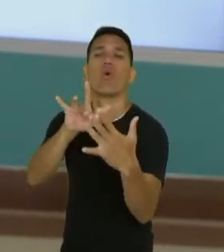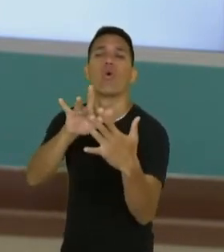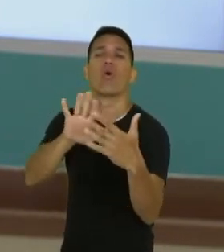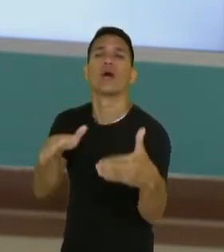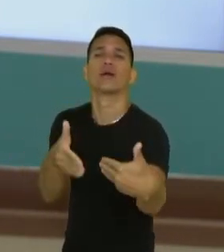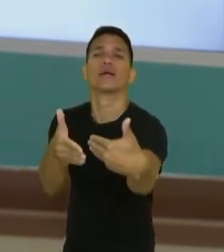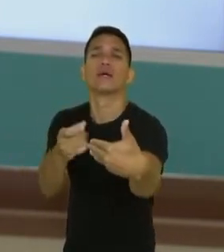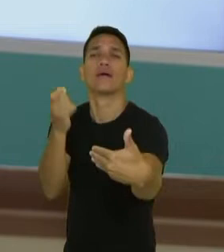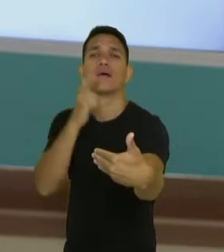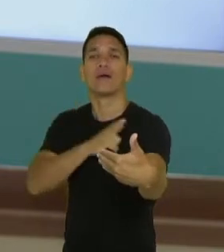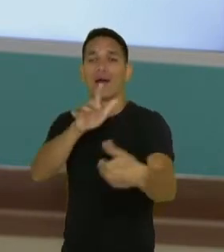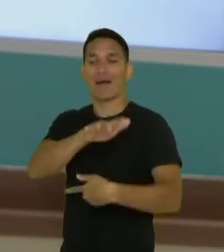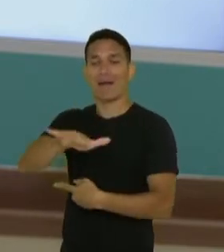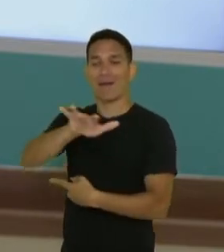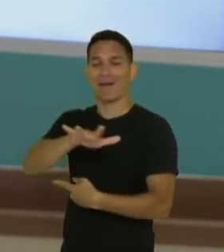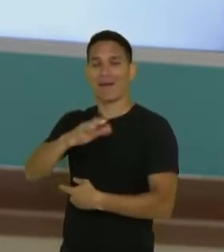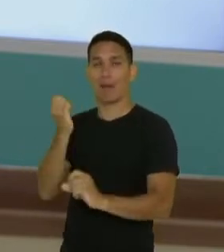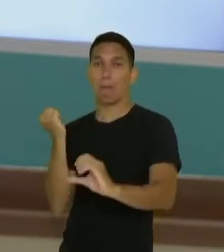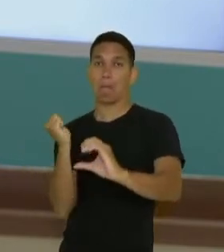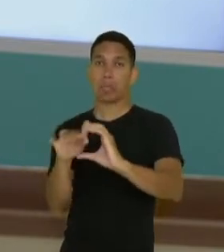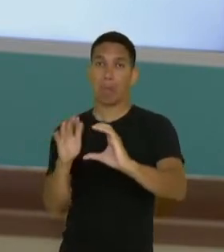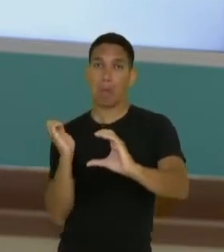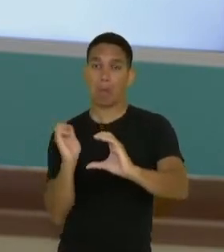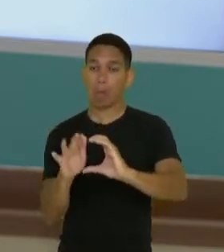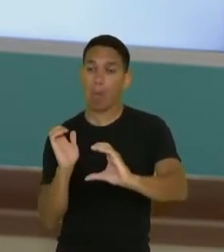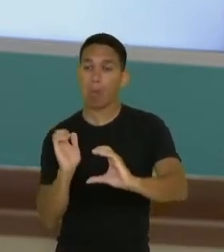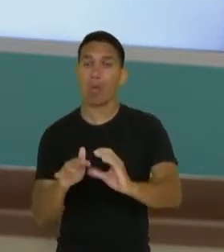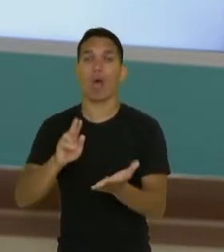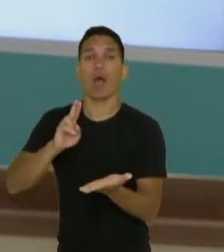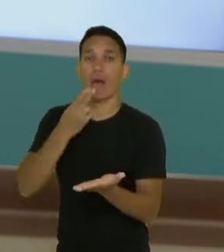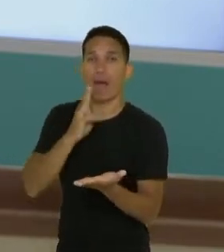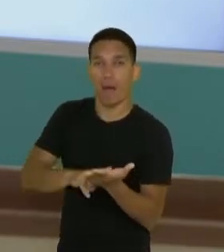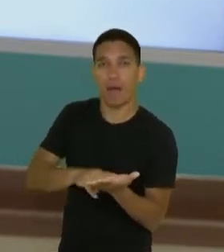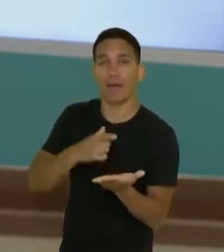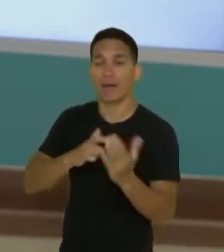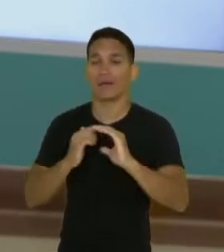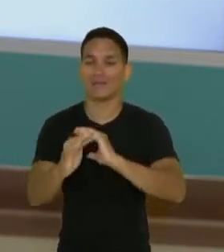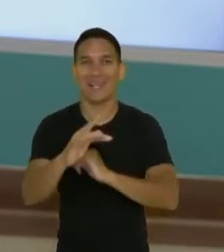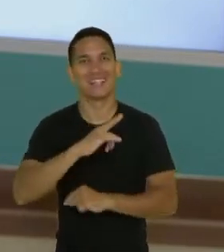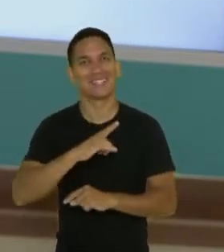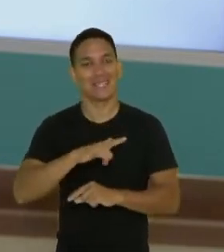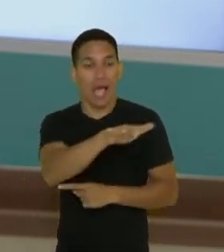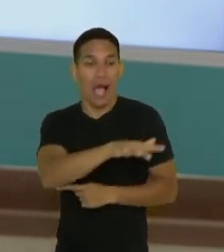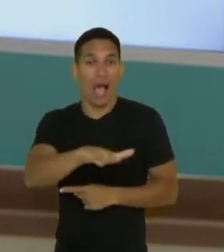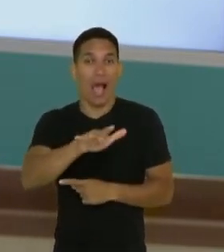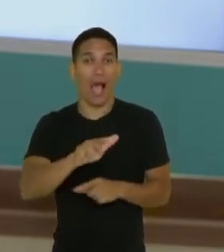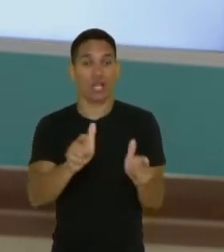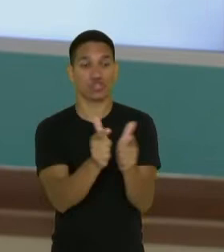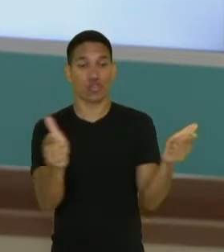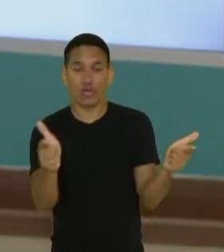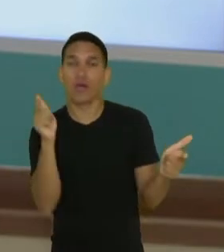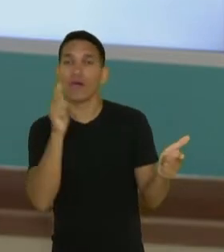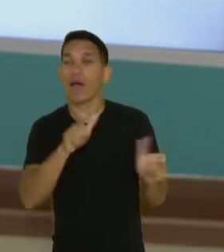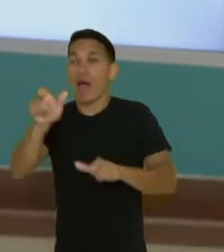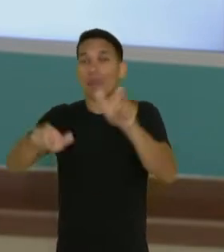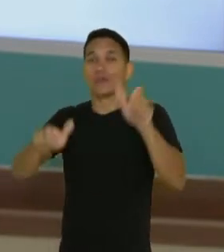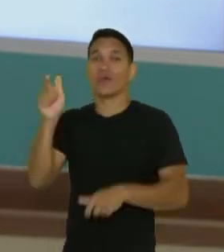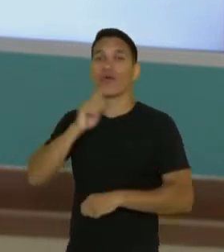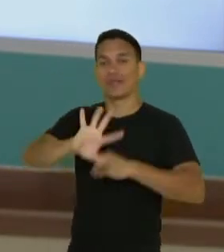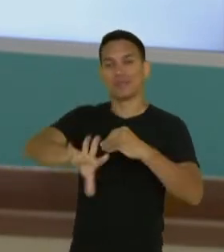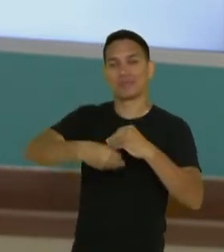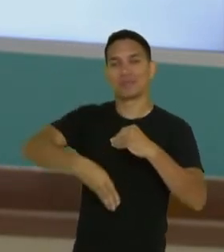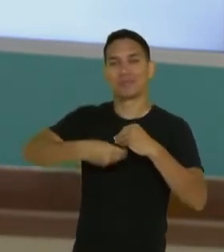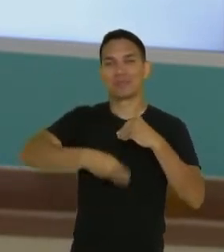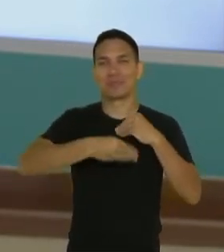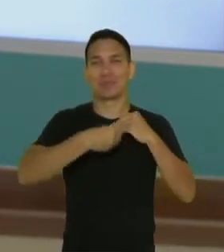as cartas do leitor são publicadas, ou seja, uma seção inteira no jornal que as pessoas podem responder aquilo que elas